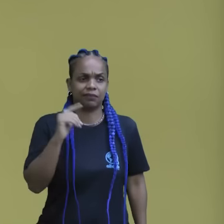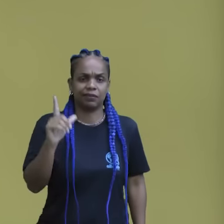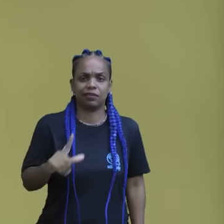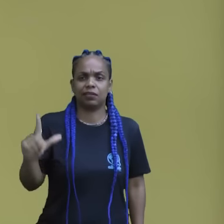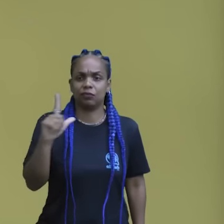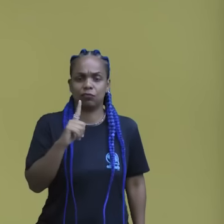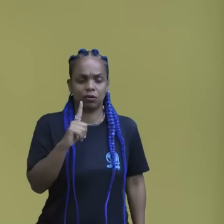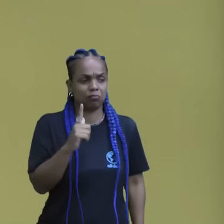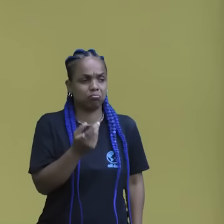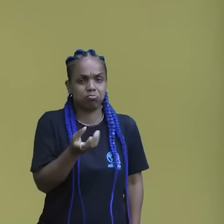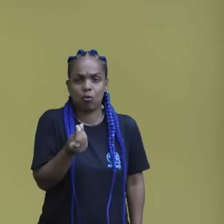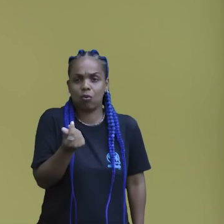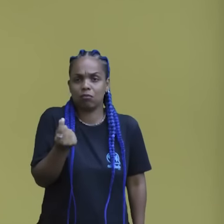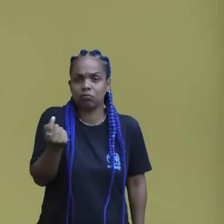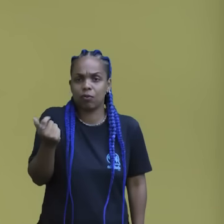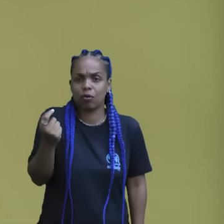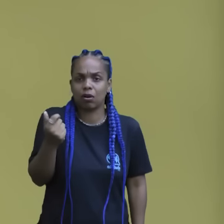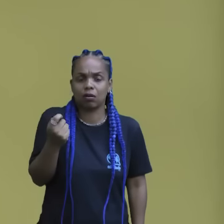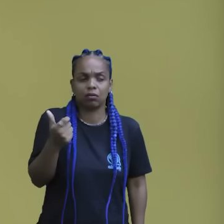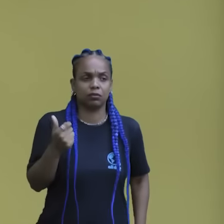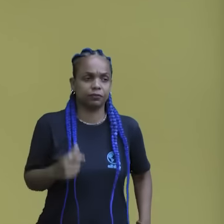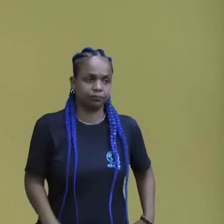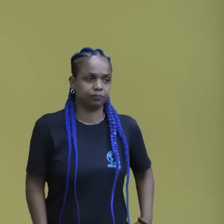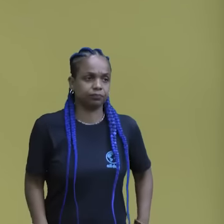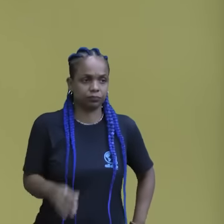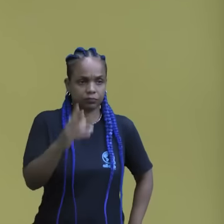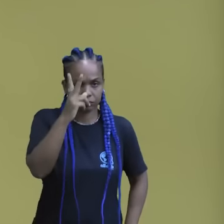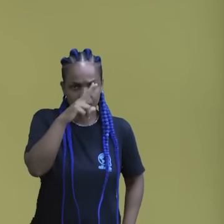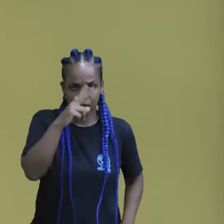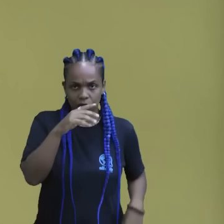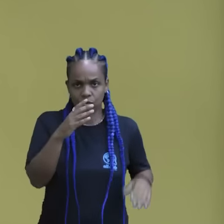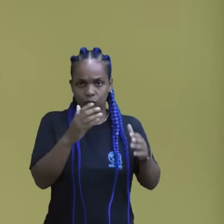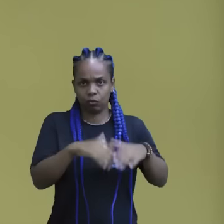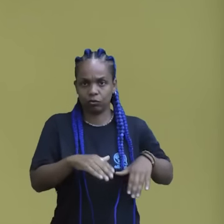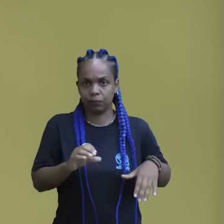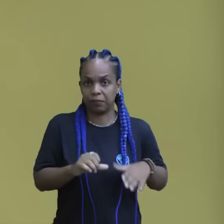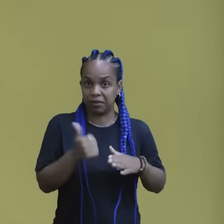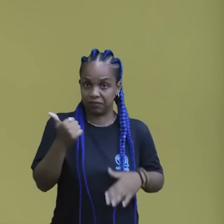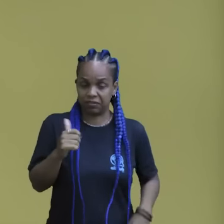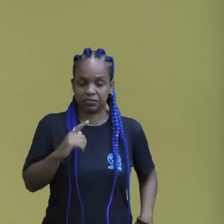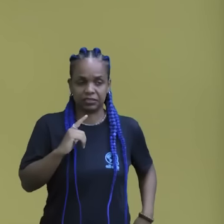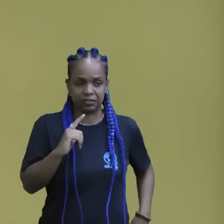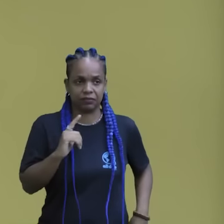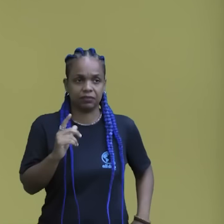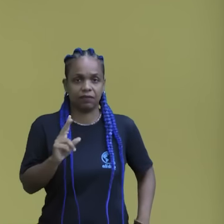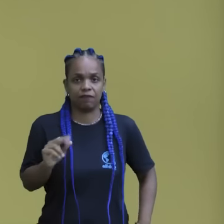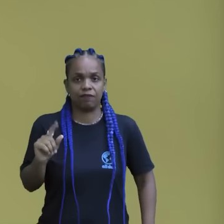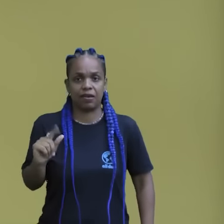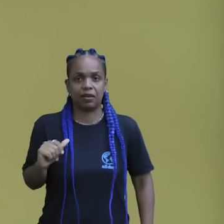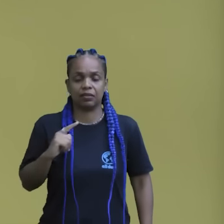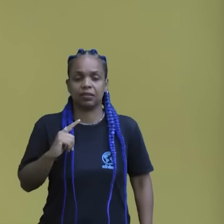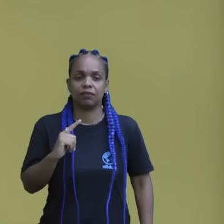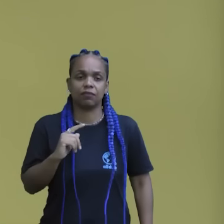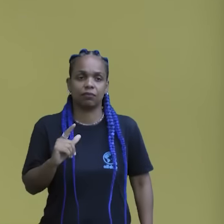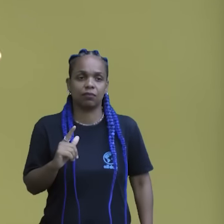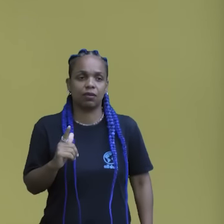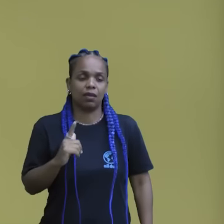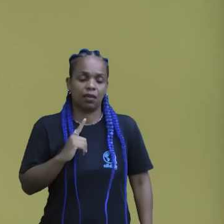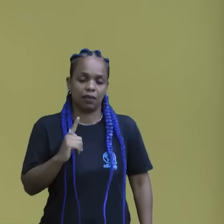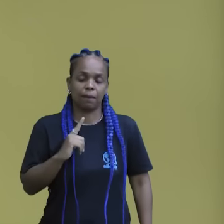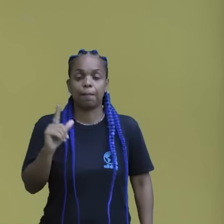que a vaga que tinha era uma coisa que chamava Evolução da Literatura, e que depois transformou-se em Literatura Comparada, que era a literatura